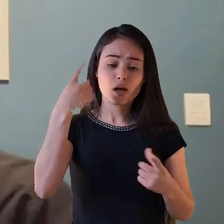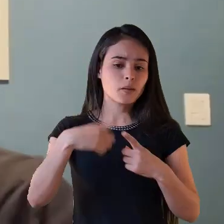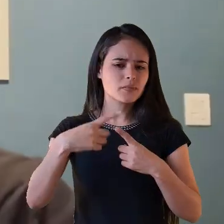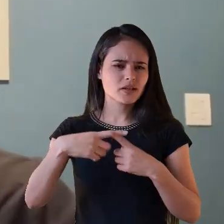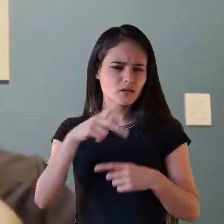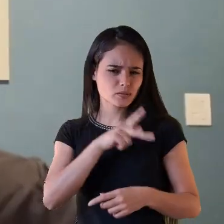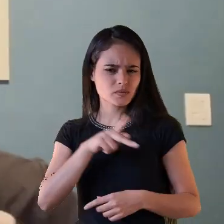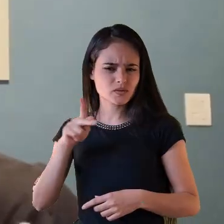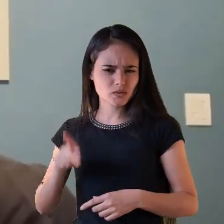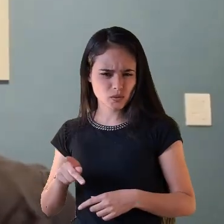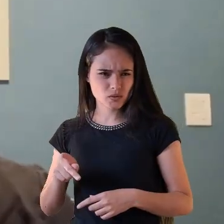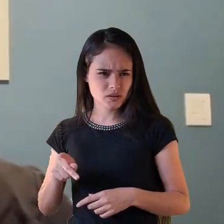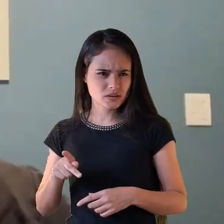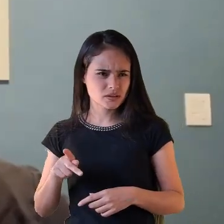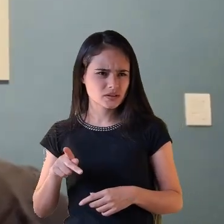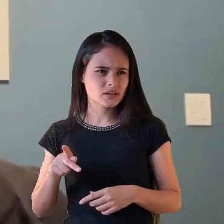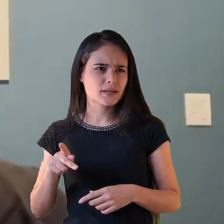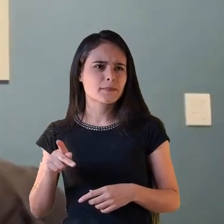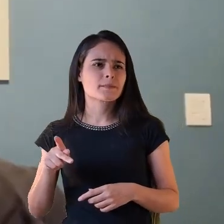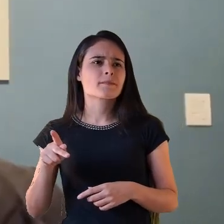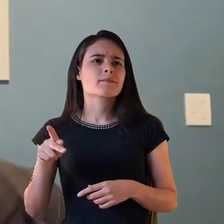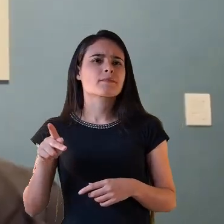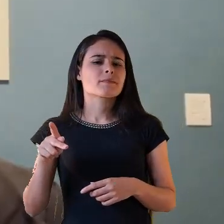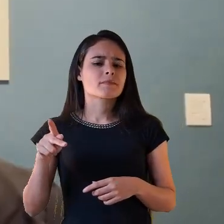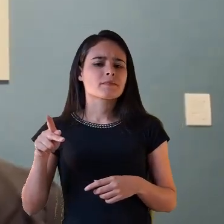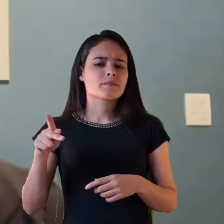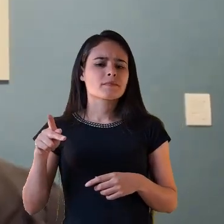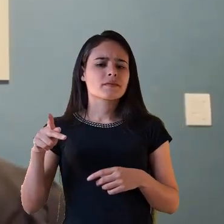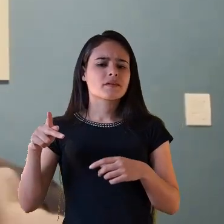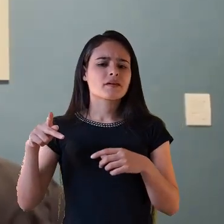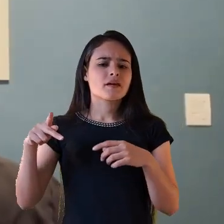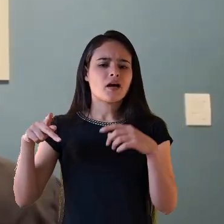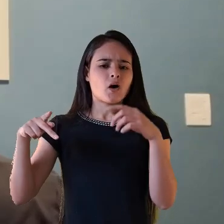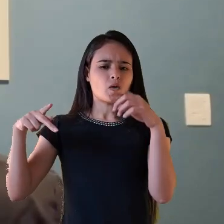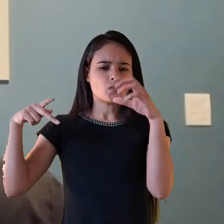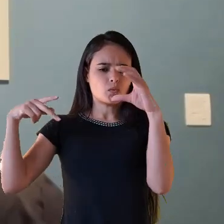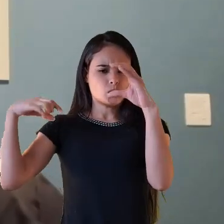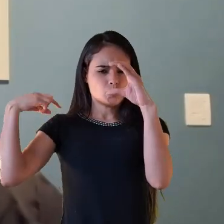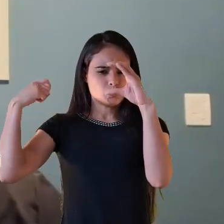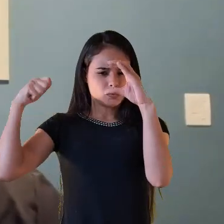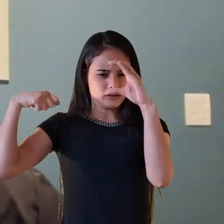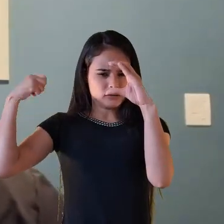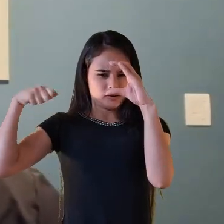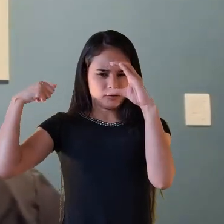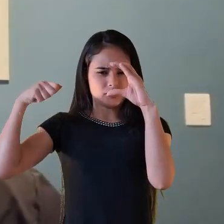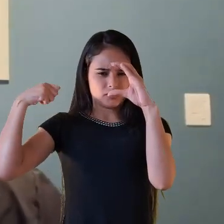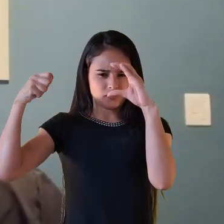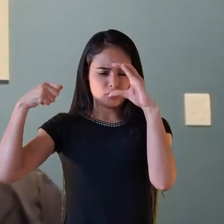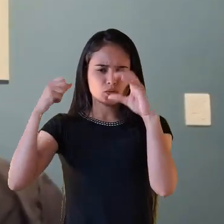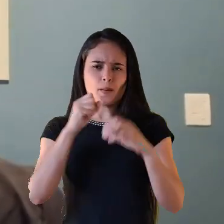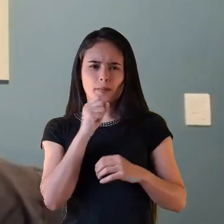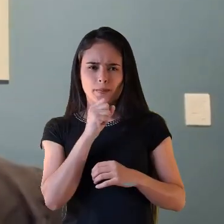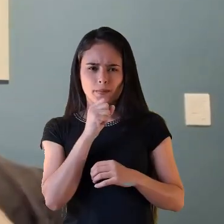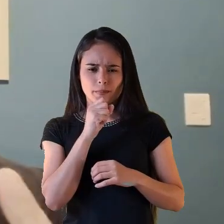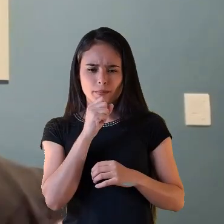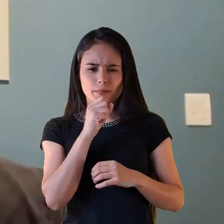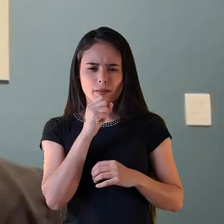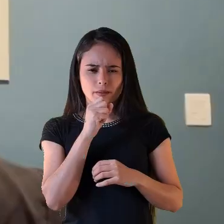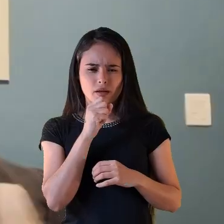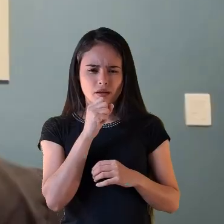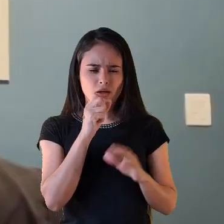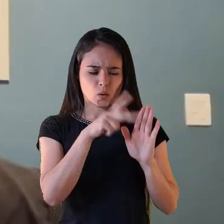aula, mas cada episódio do podcast tem mais ou menos 1 hora de duração, são 8 episódios, mais um episódio extra. Então pode